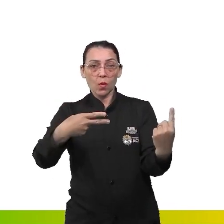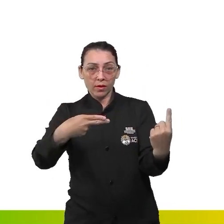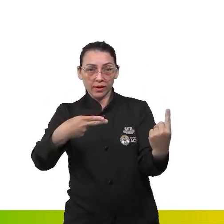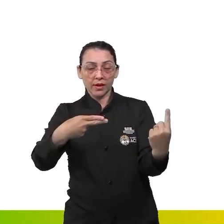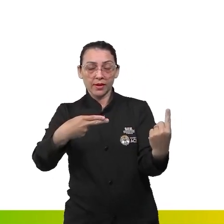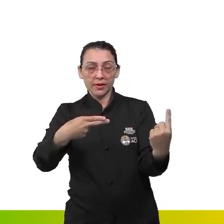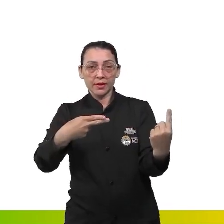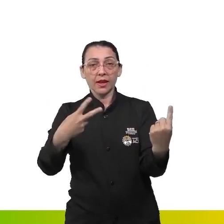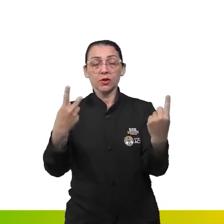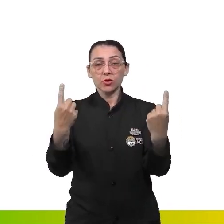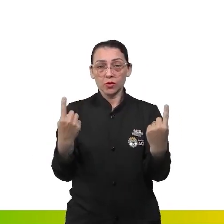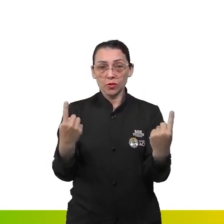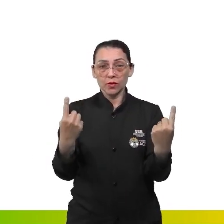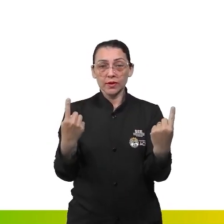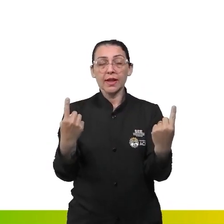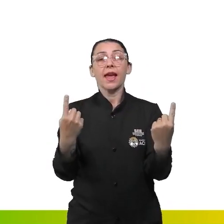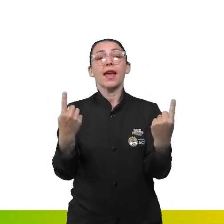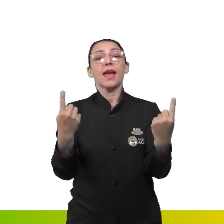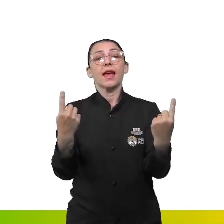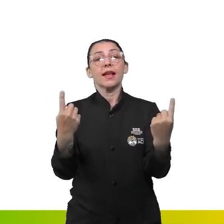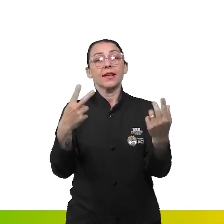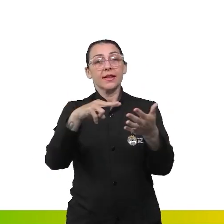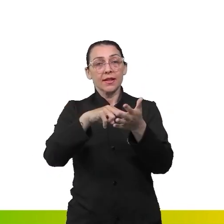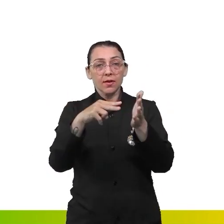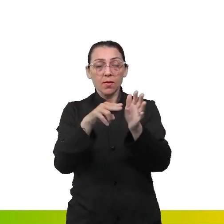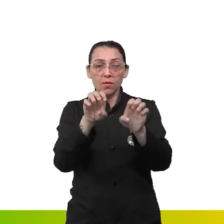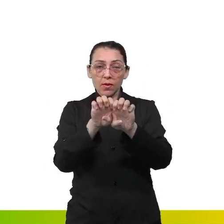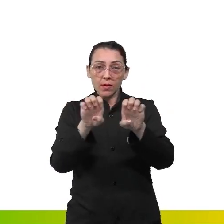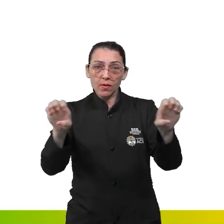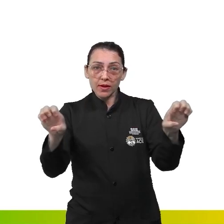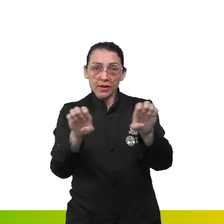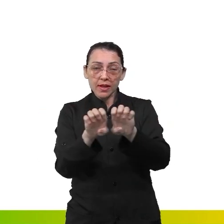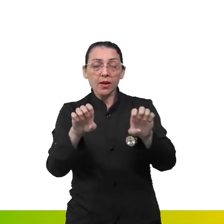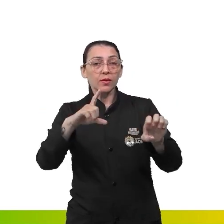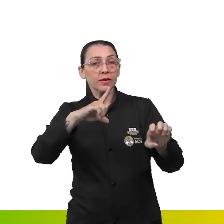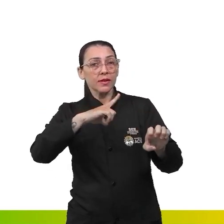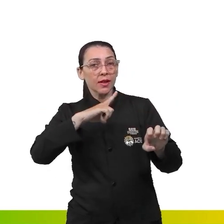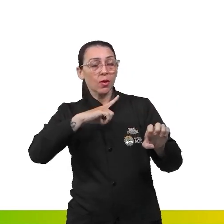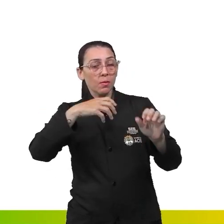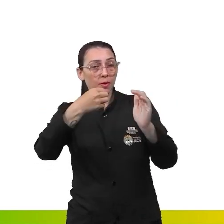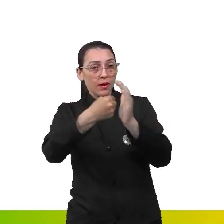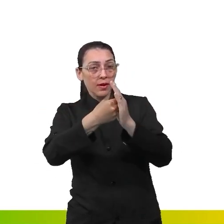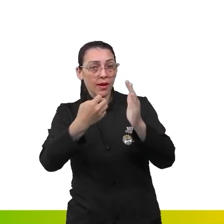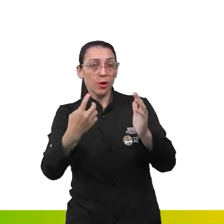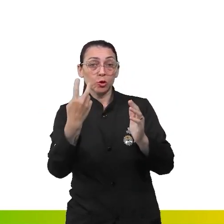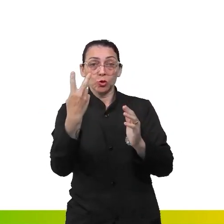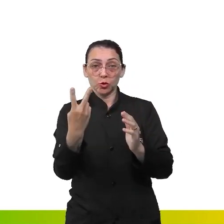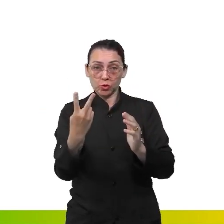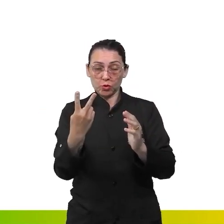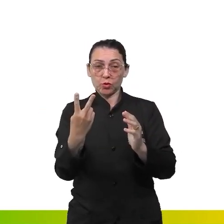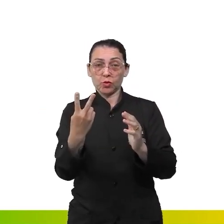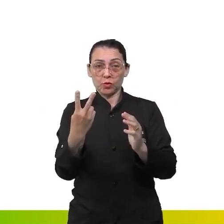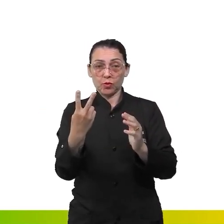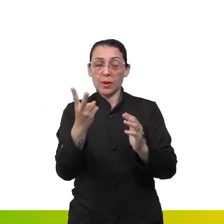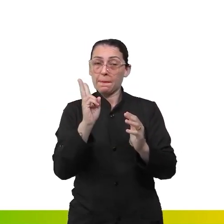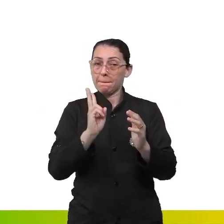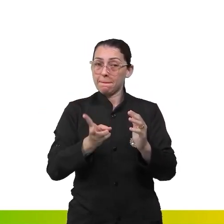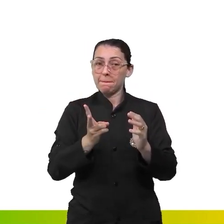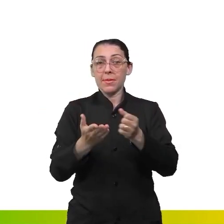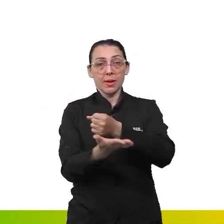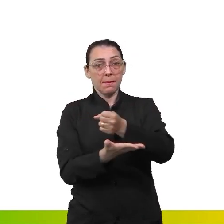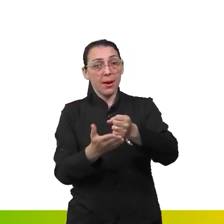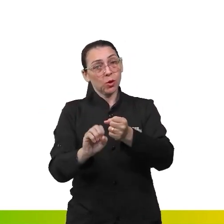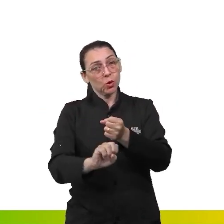igualdade entre elas duas dá uma equação que tem como característica duas potências, pode ser de mesma base